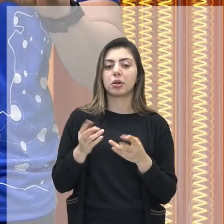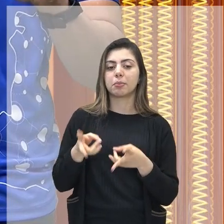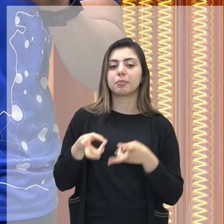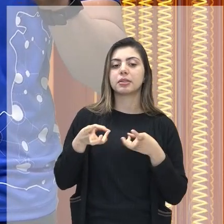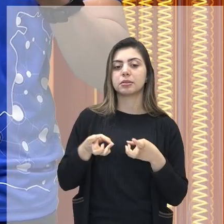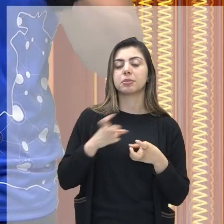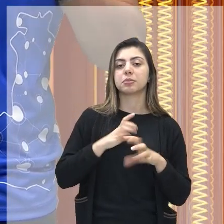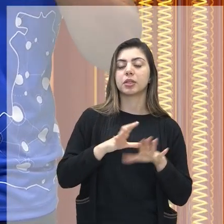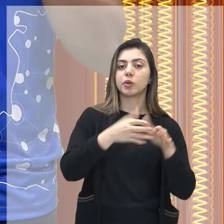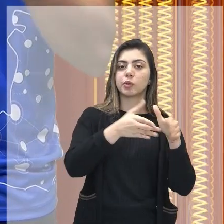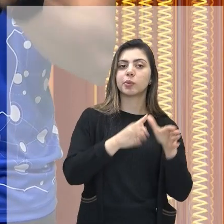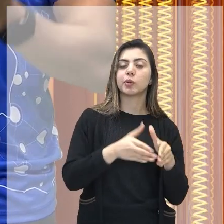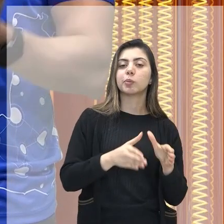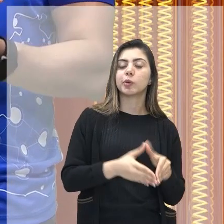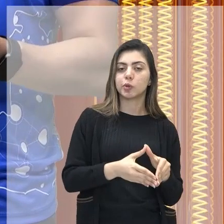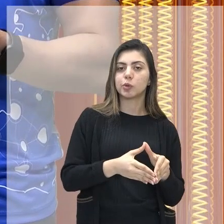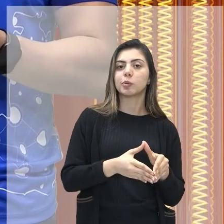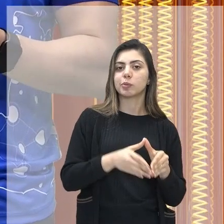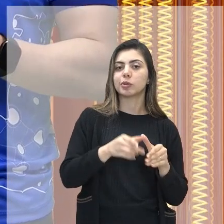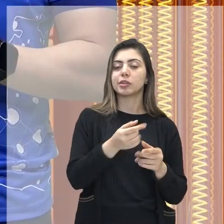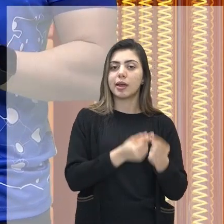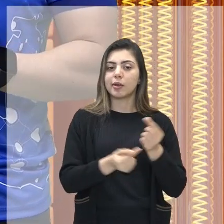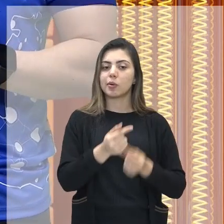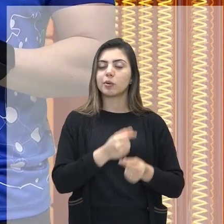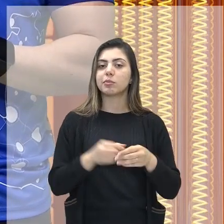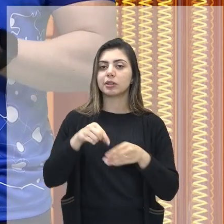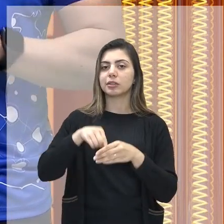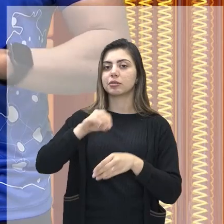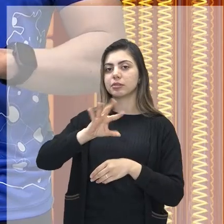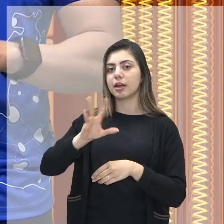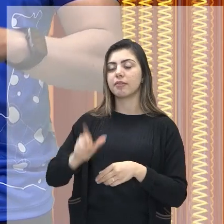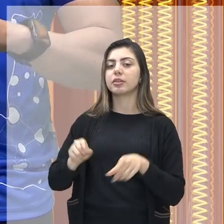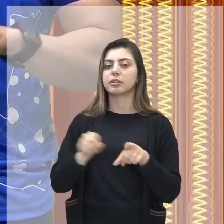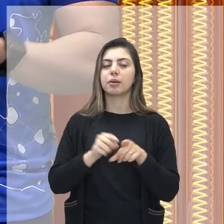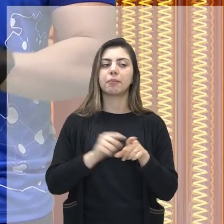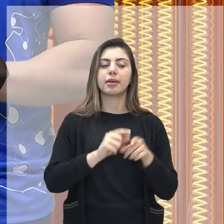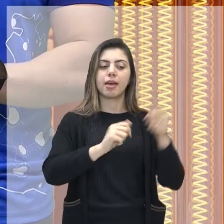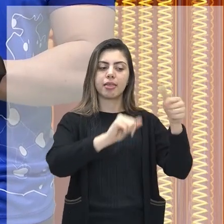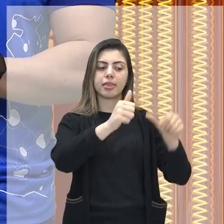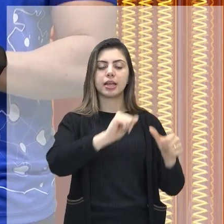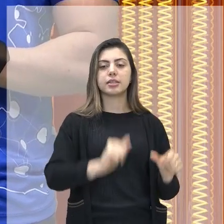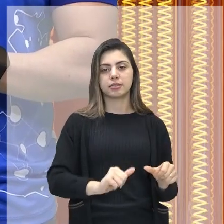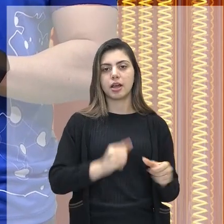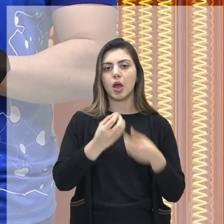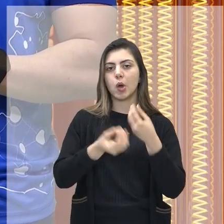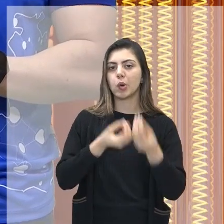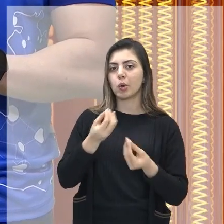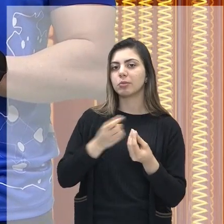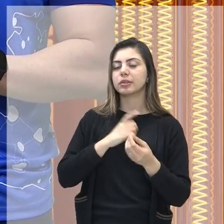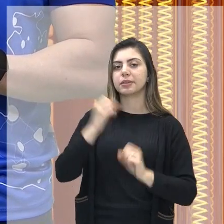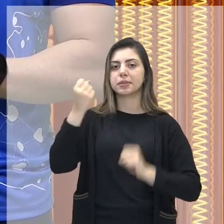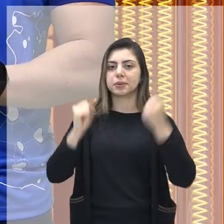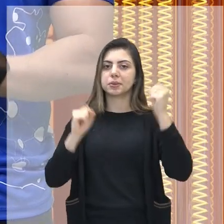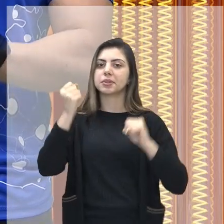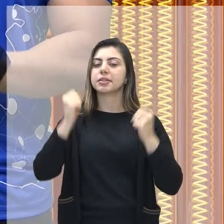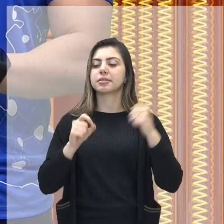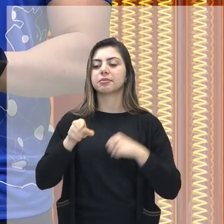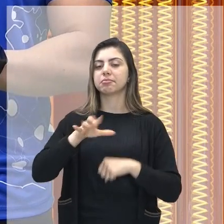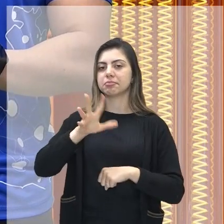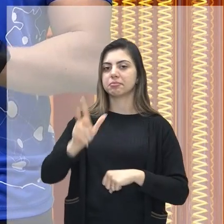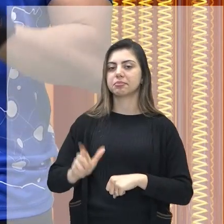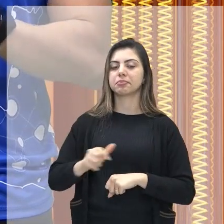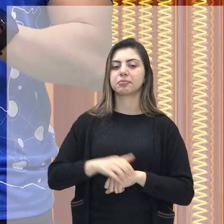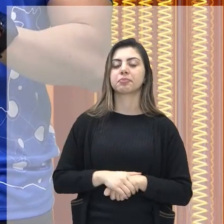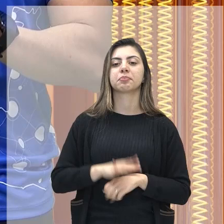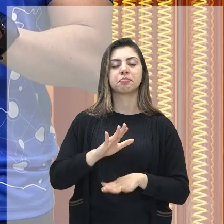economia dentro da África, e depois a gente vai compreender essas questões econômicas analisando a industrialização do continente africano, certo? Mas vamos